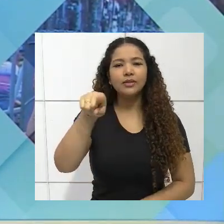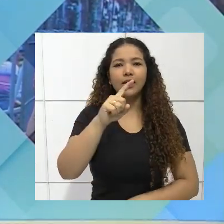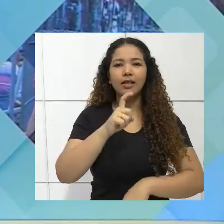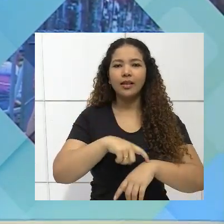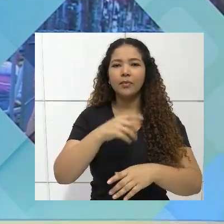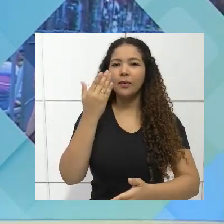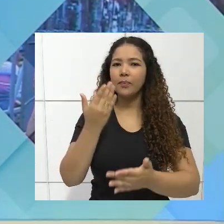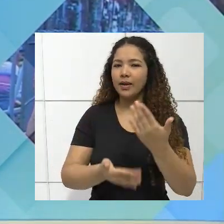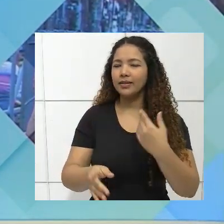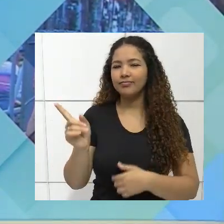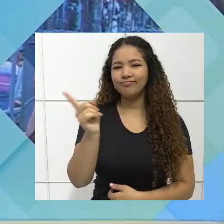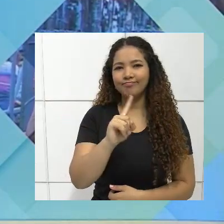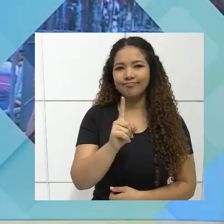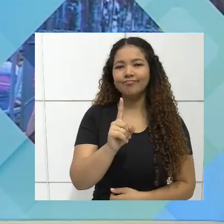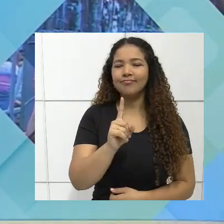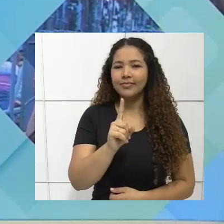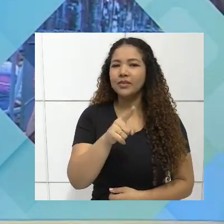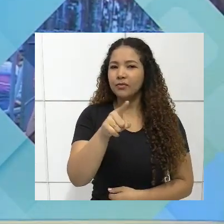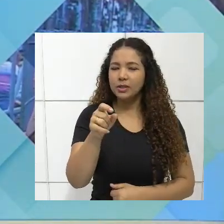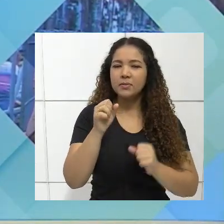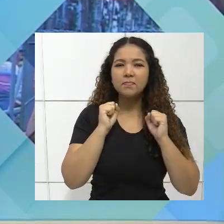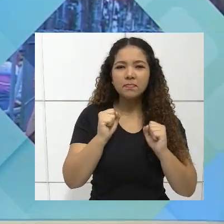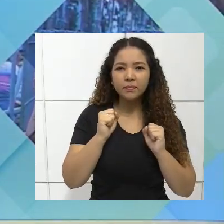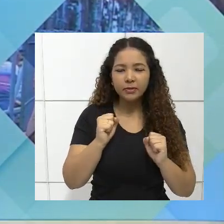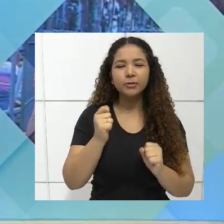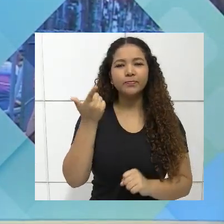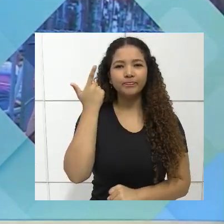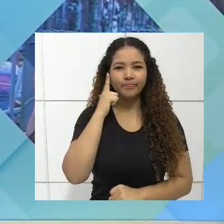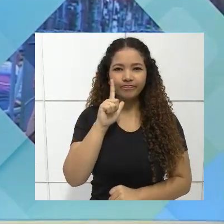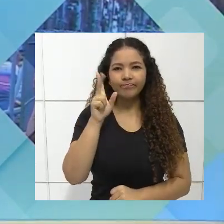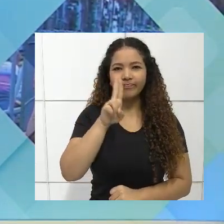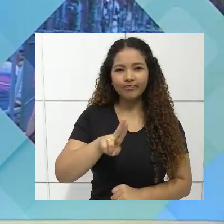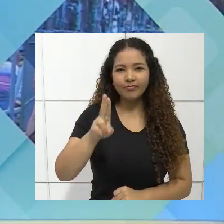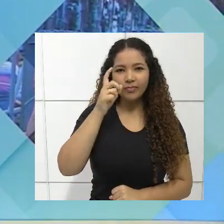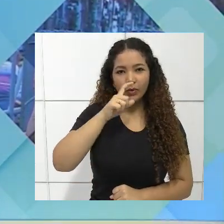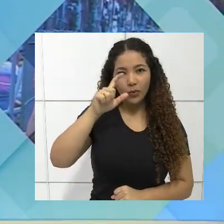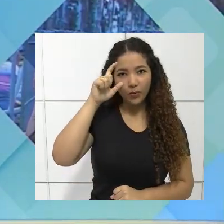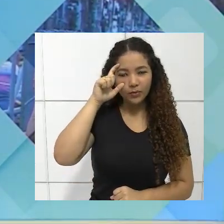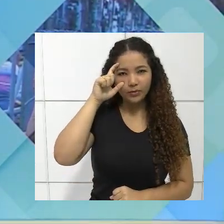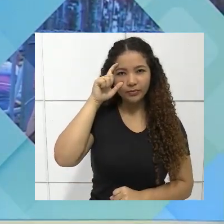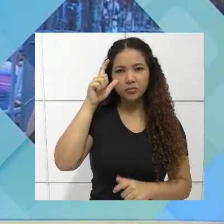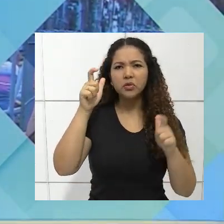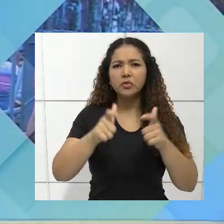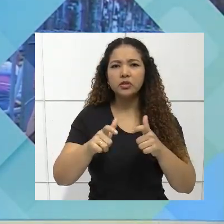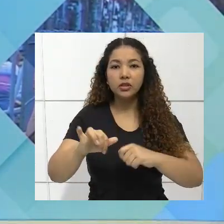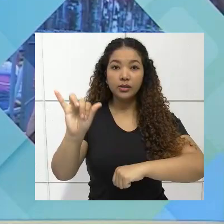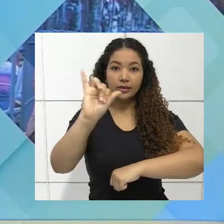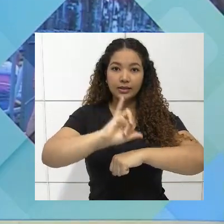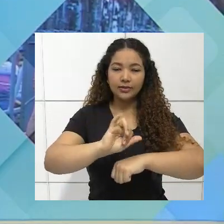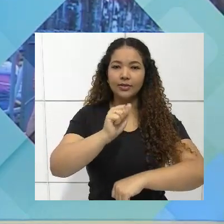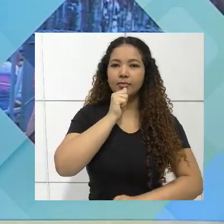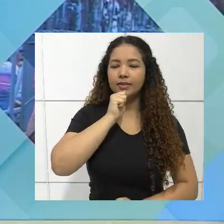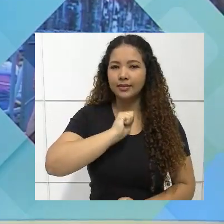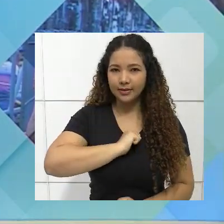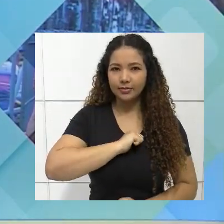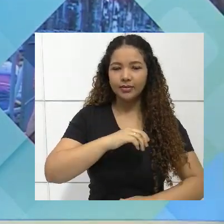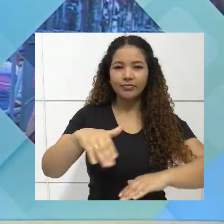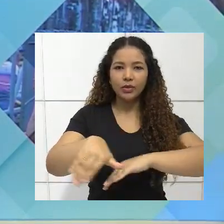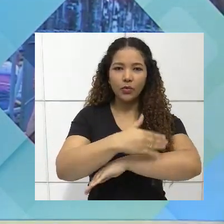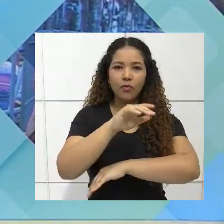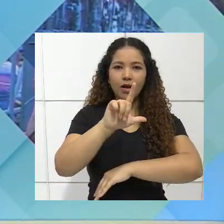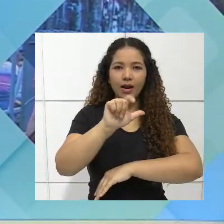de vista ou se possivelmente você precisar usar um óculos de grau. Óptica Laura fica no centro da cidade, na rua Lauro Sodré, esquina